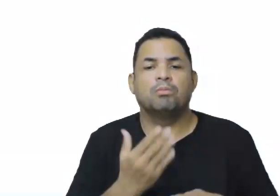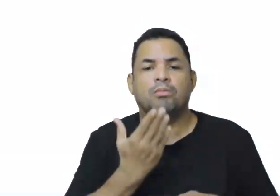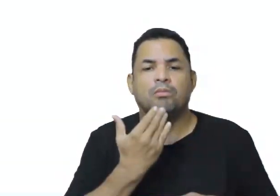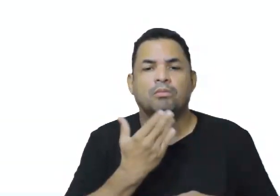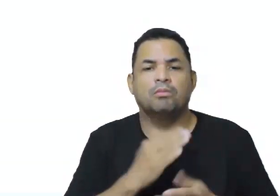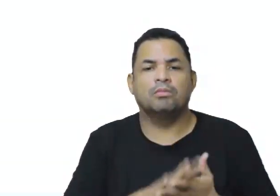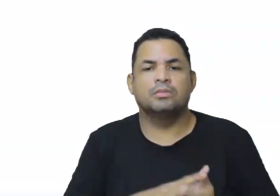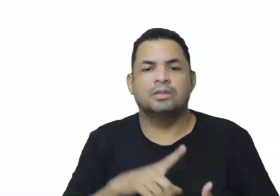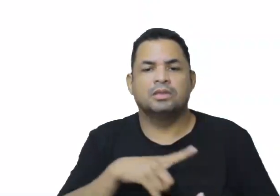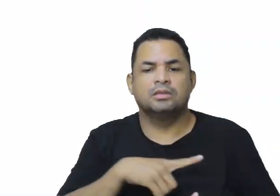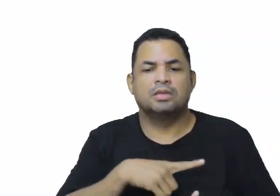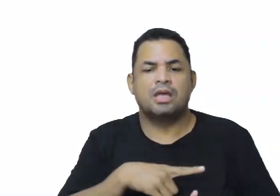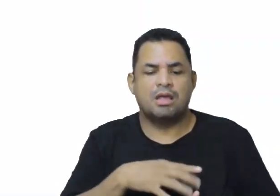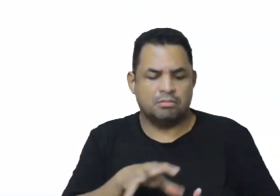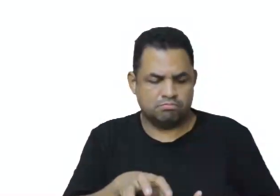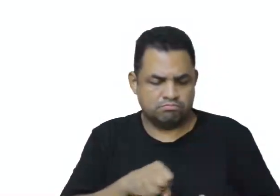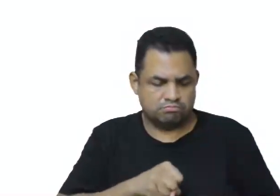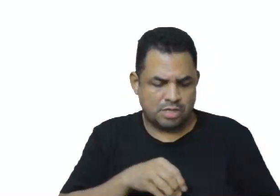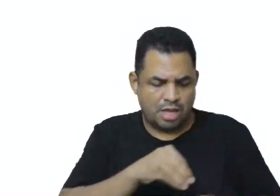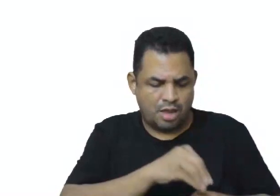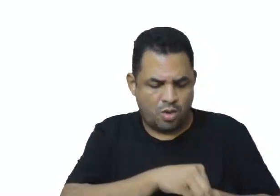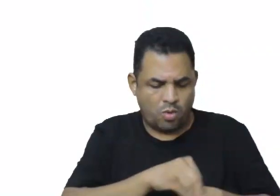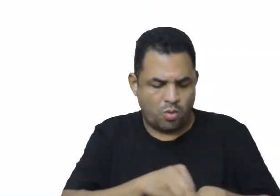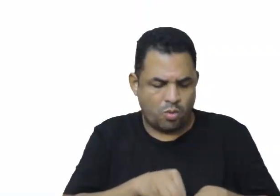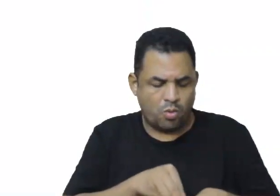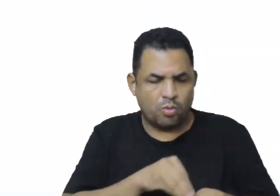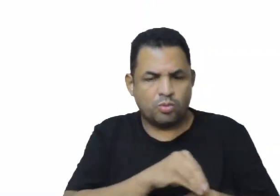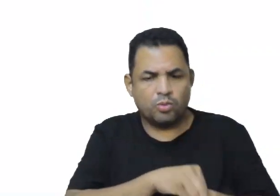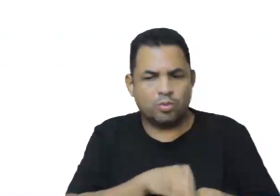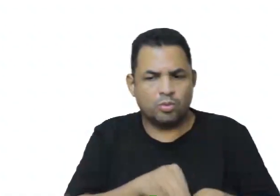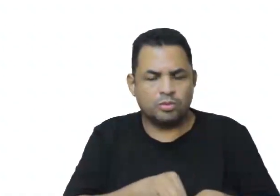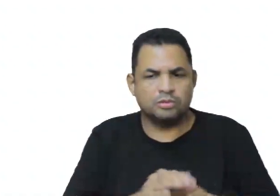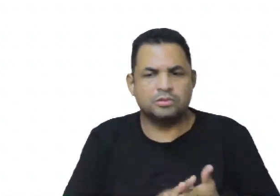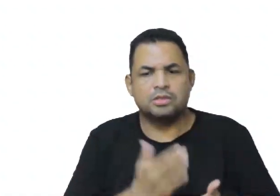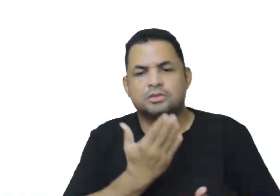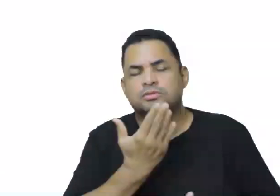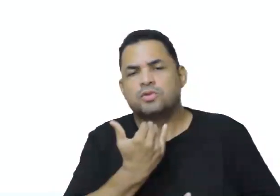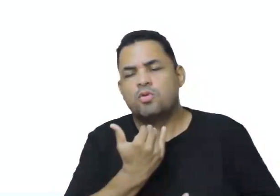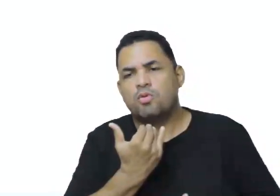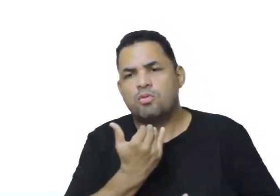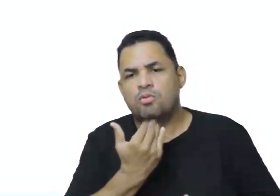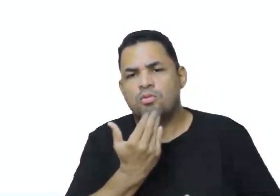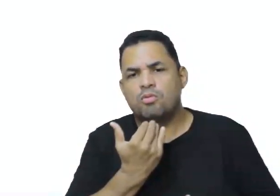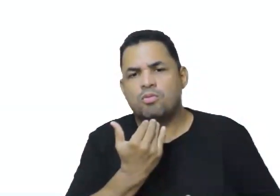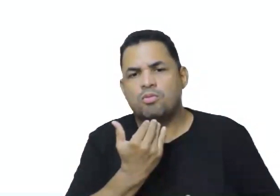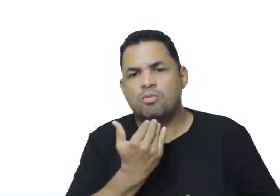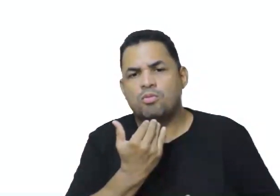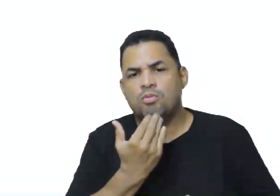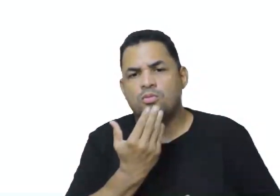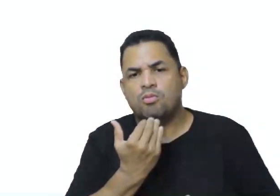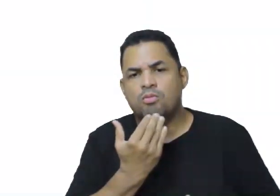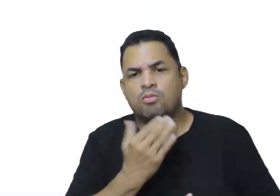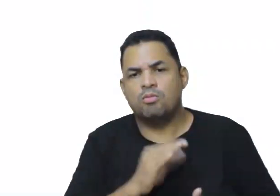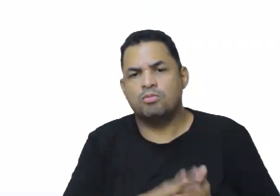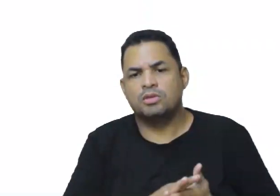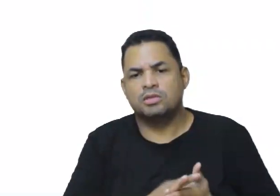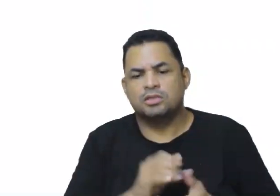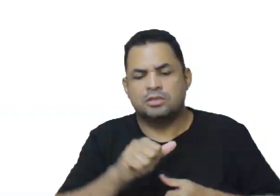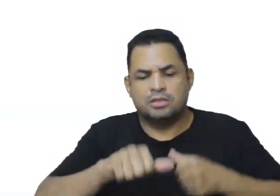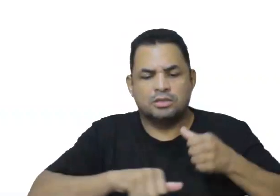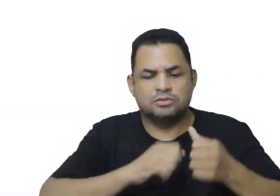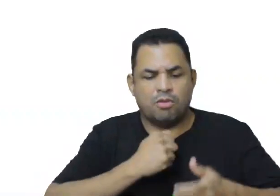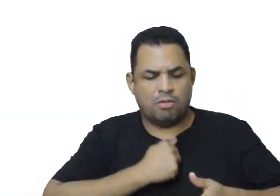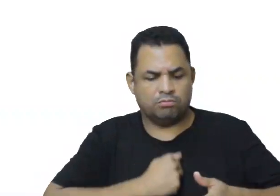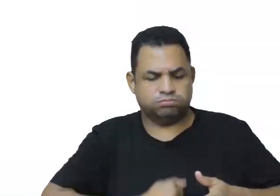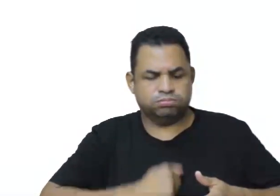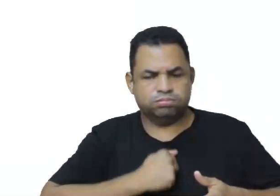nos trazer nutrientes. A gente não só come e formam as fezes,